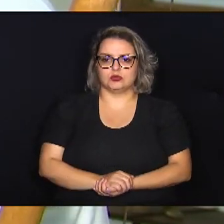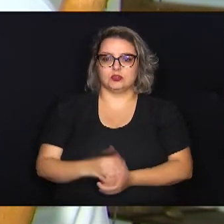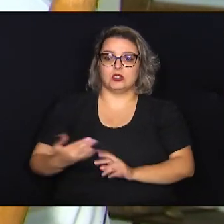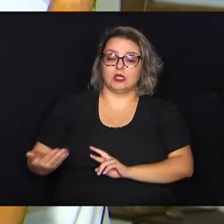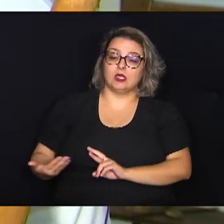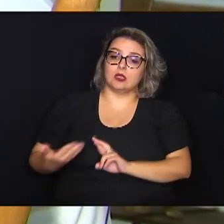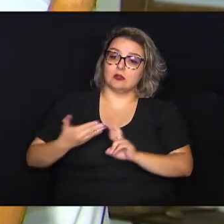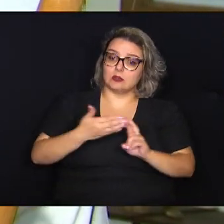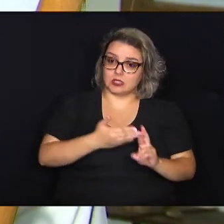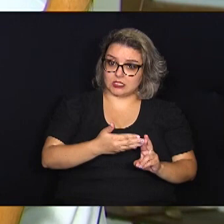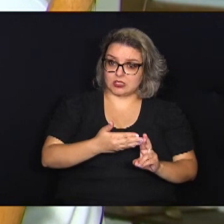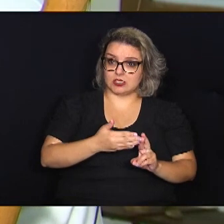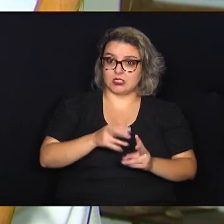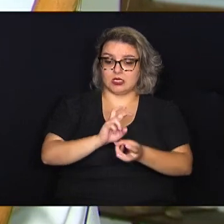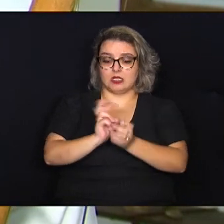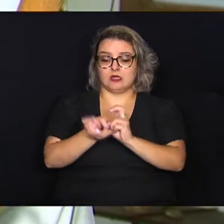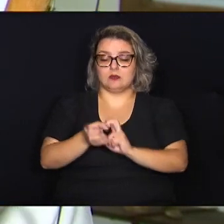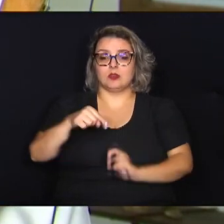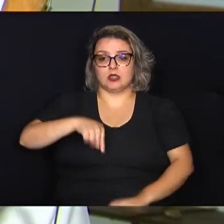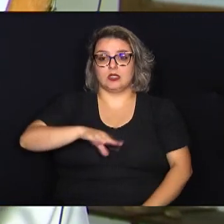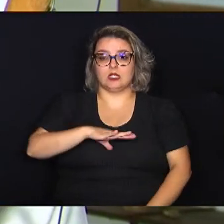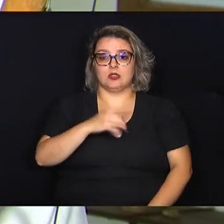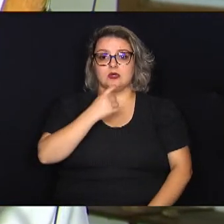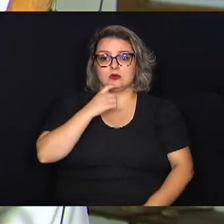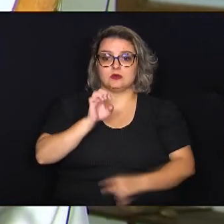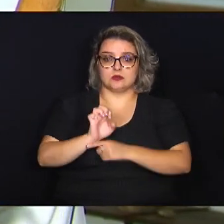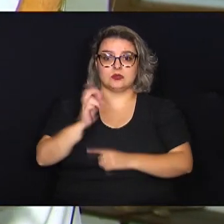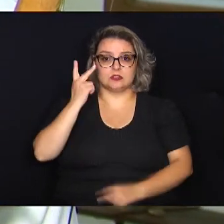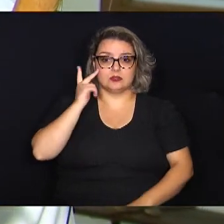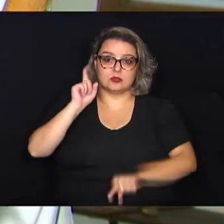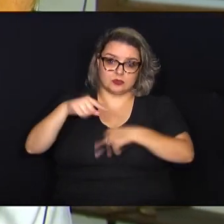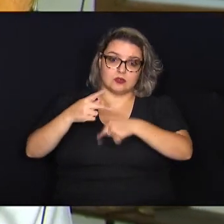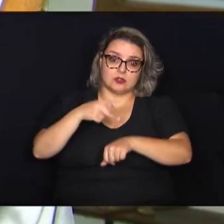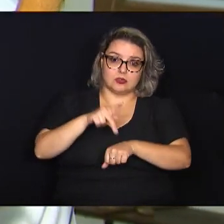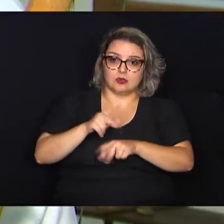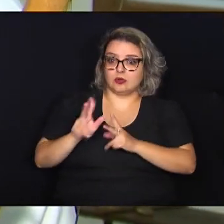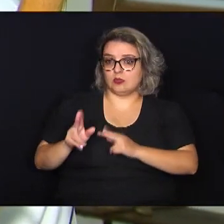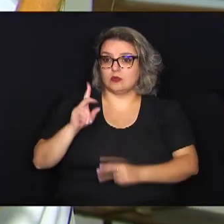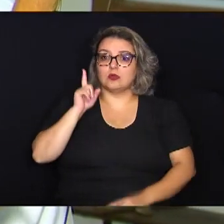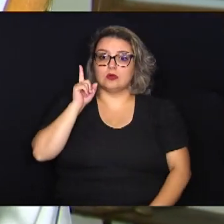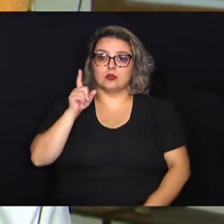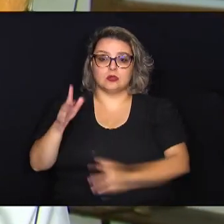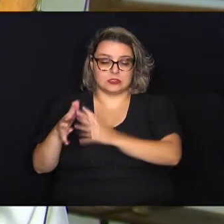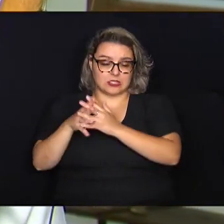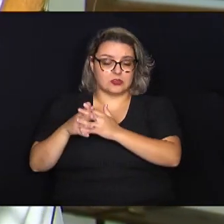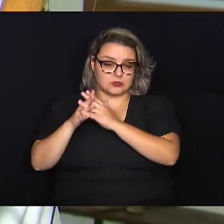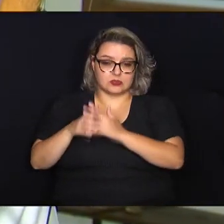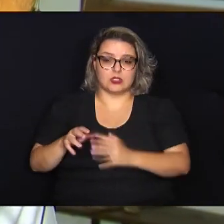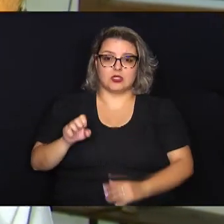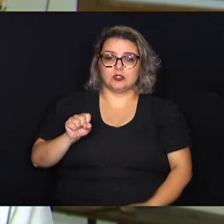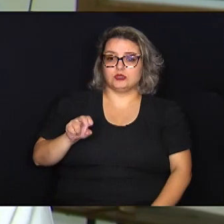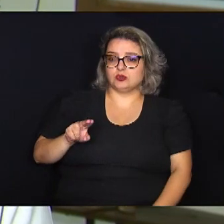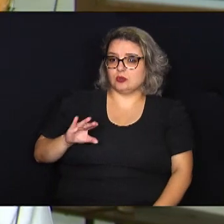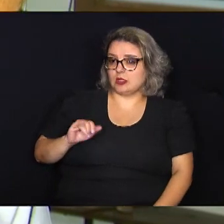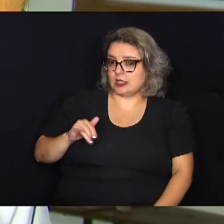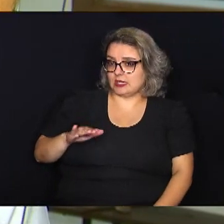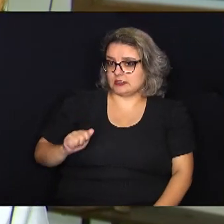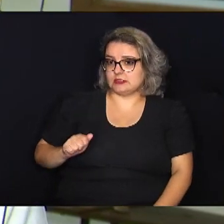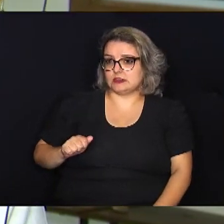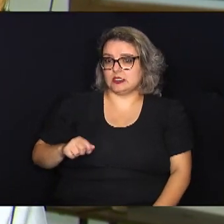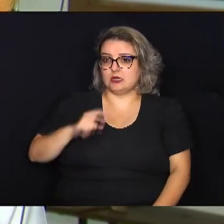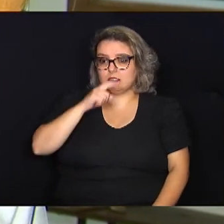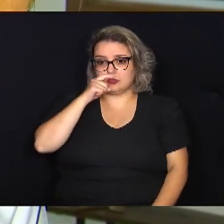representar a capoeira aqui de Campinas, de São Paulo, em outros países, né, como nos Estados Unidos, Suécia, Rússia,